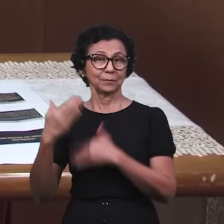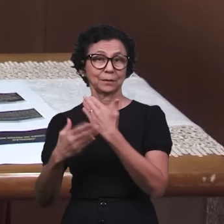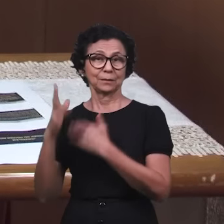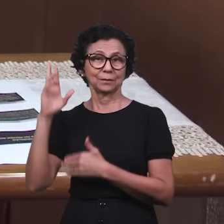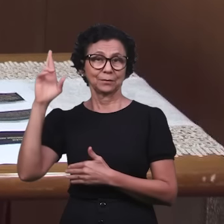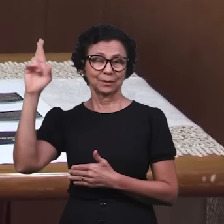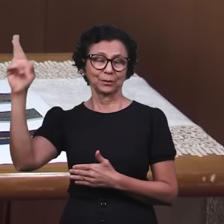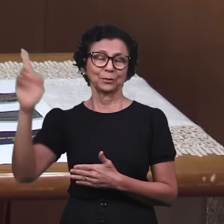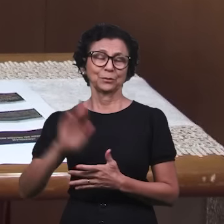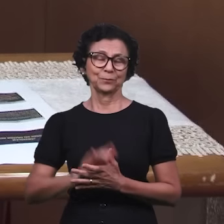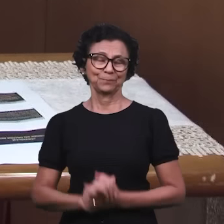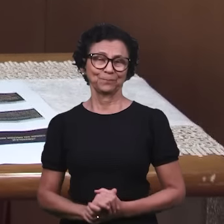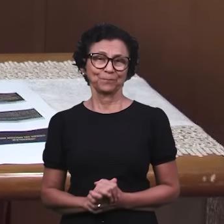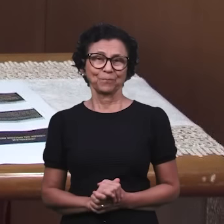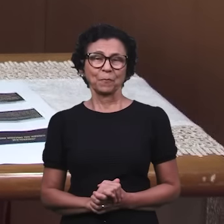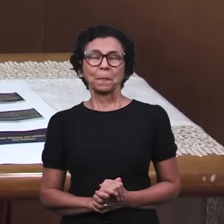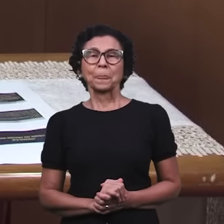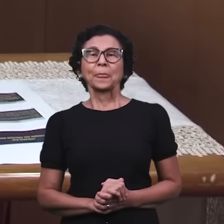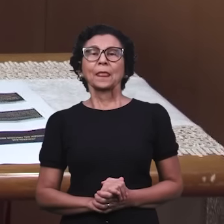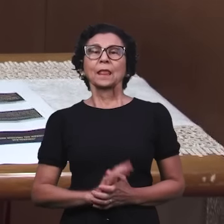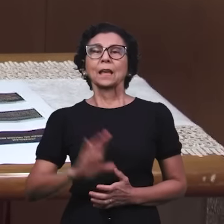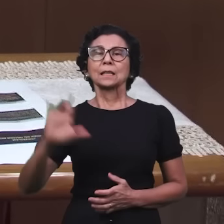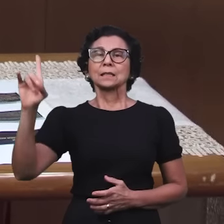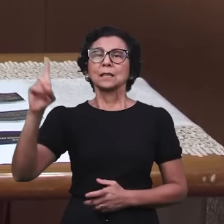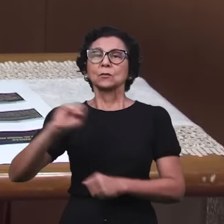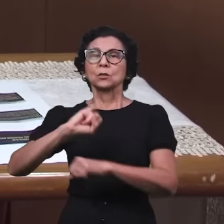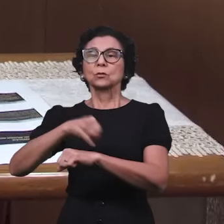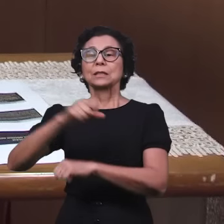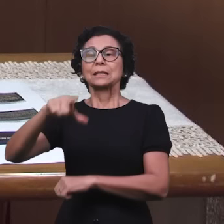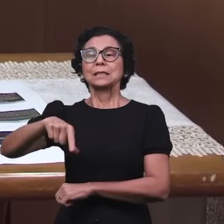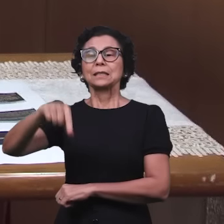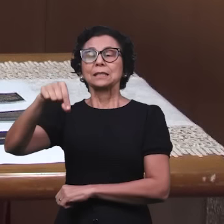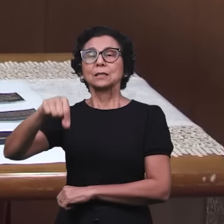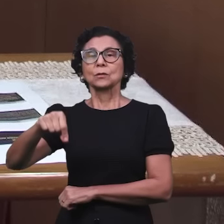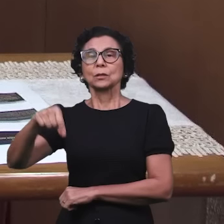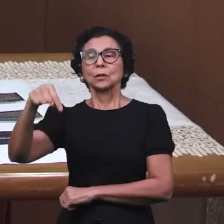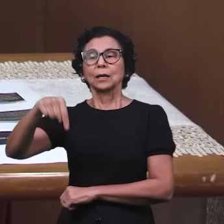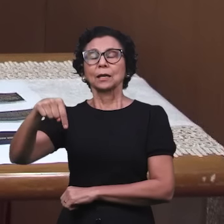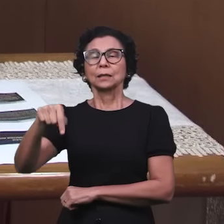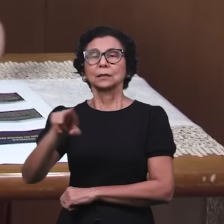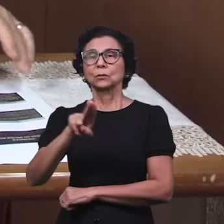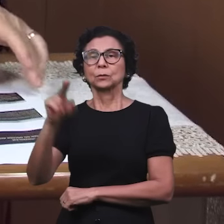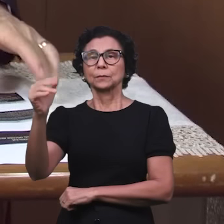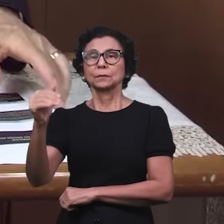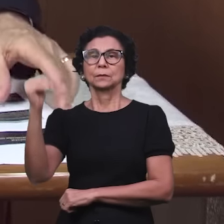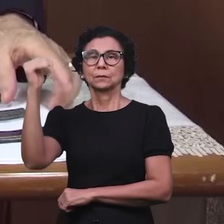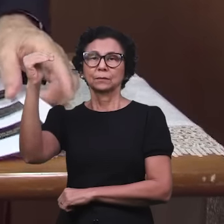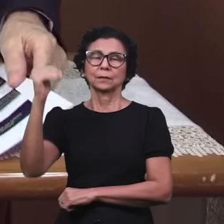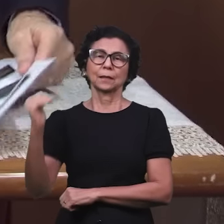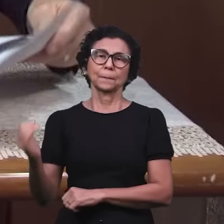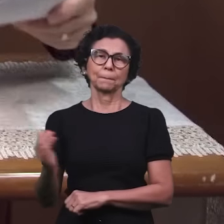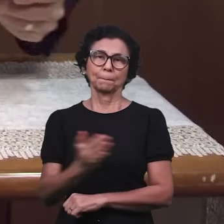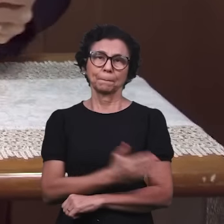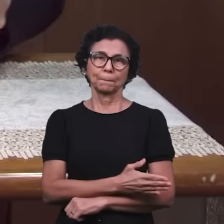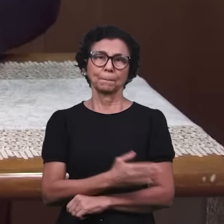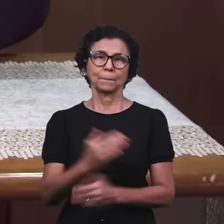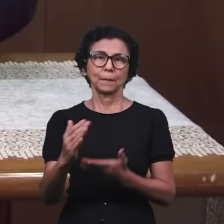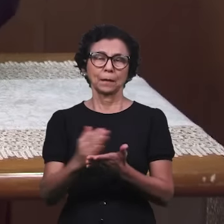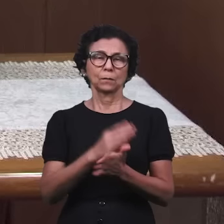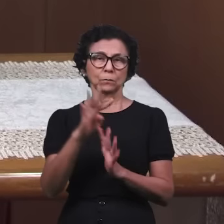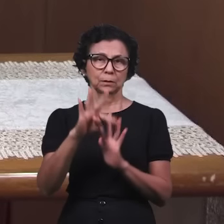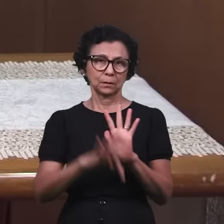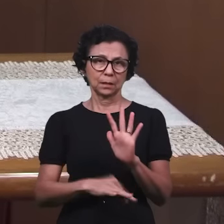lugar físico para colocar ali o seu nome. Interessante que tem alguns textos que eu